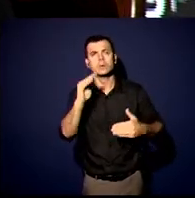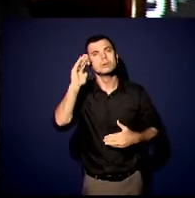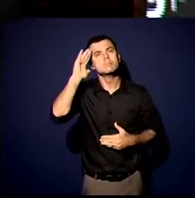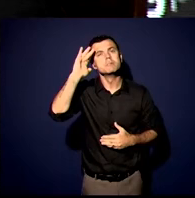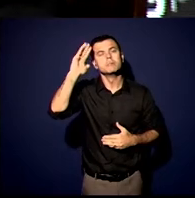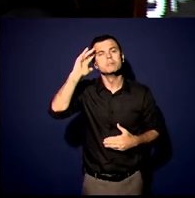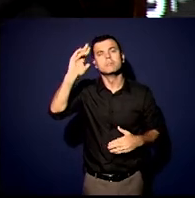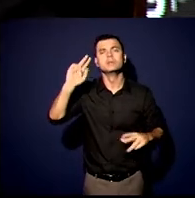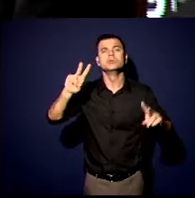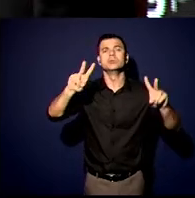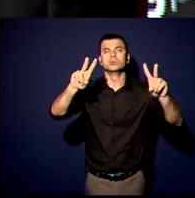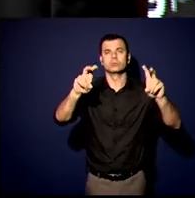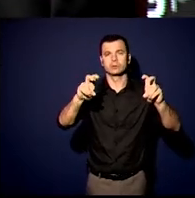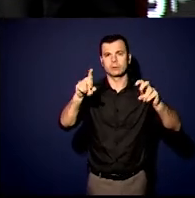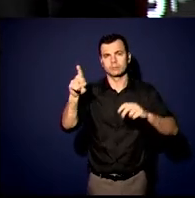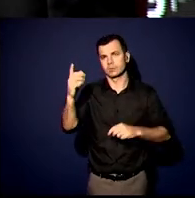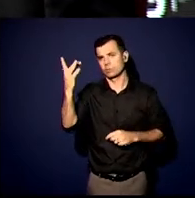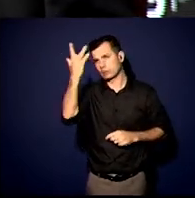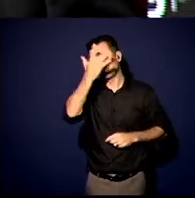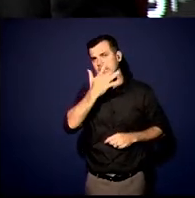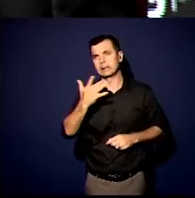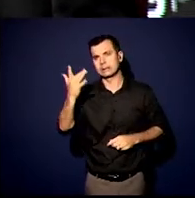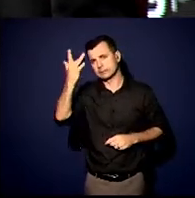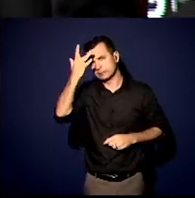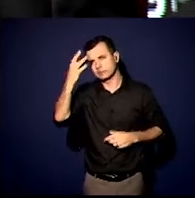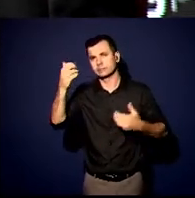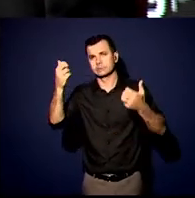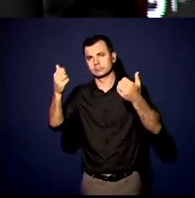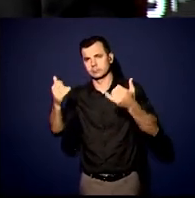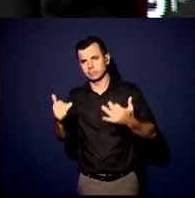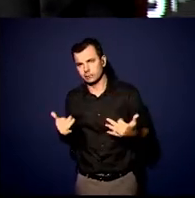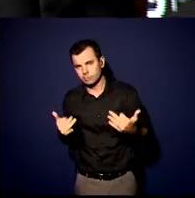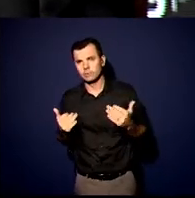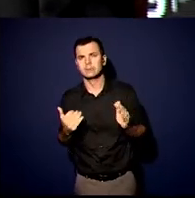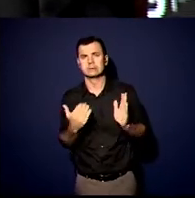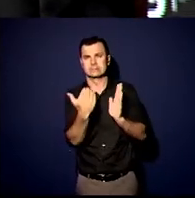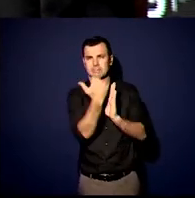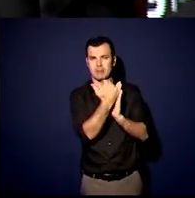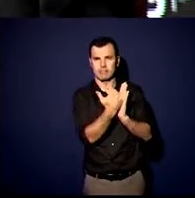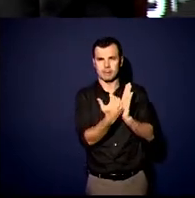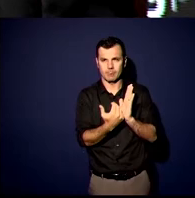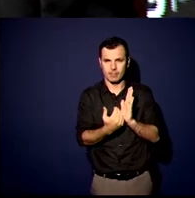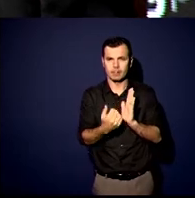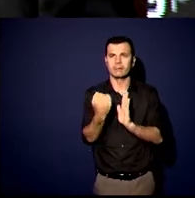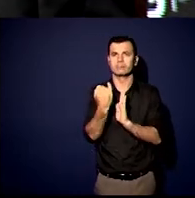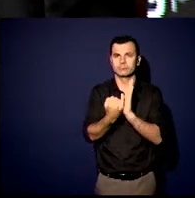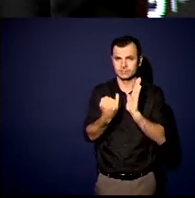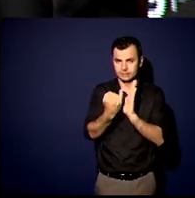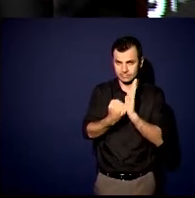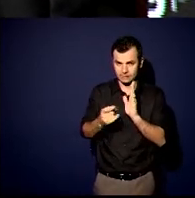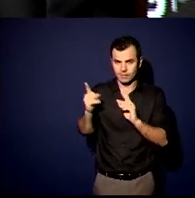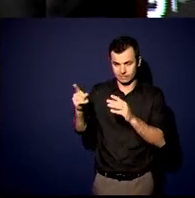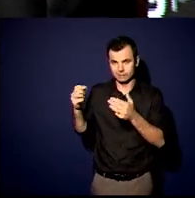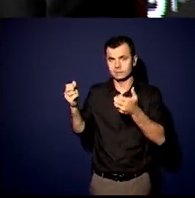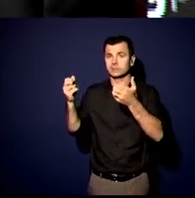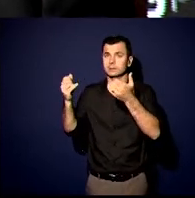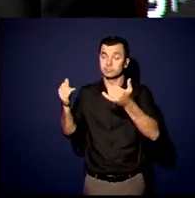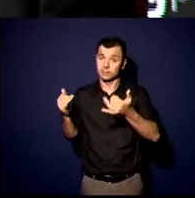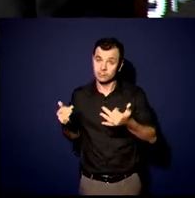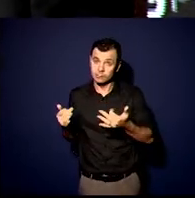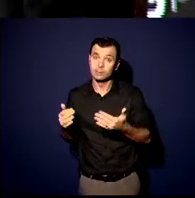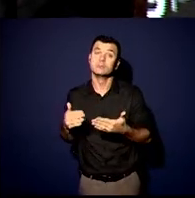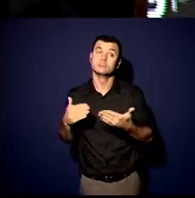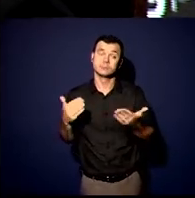que eu tenho impressão que o ministro Andrade falou acabou-se fiscal ele falou disso com vocês falou veja que o Brasil